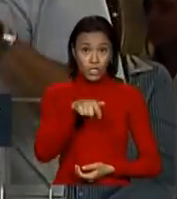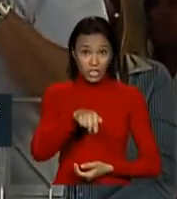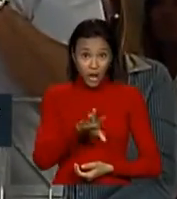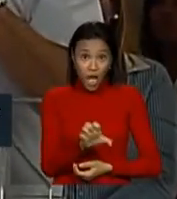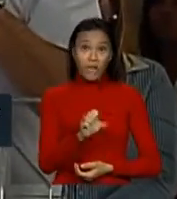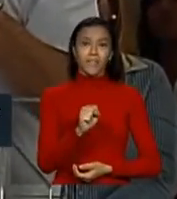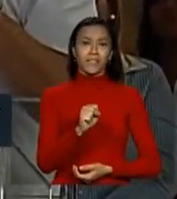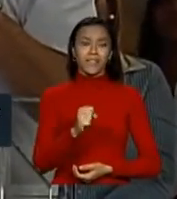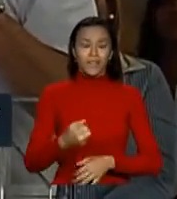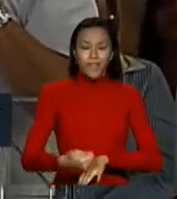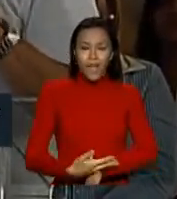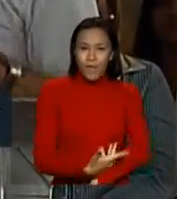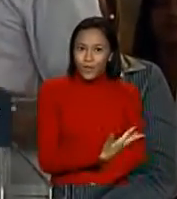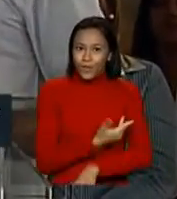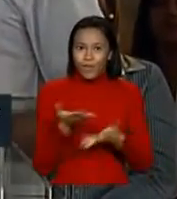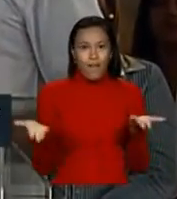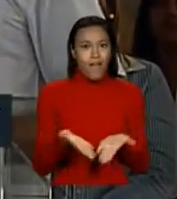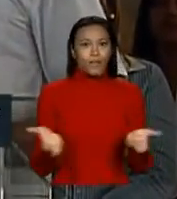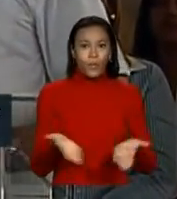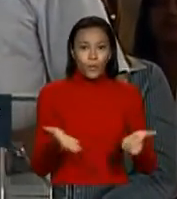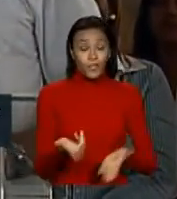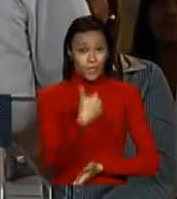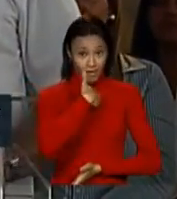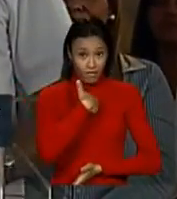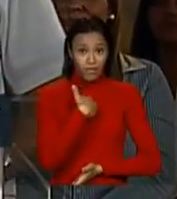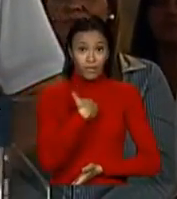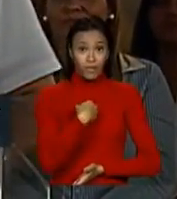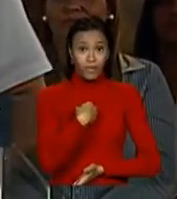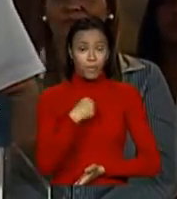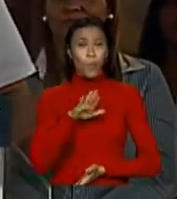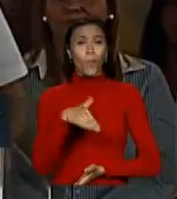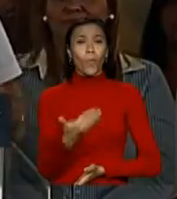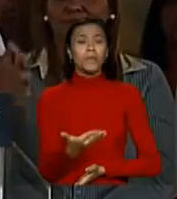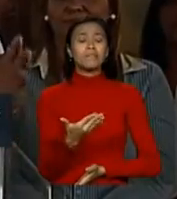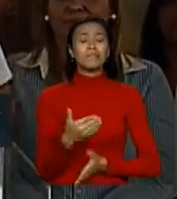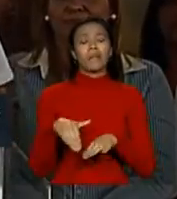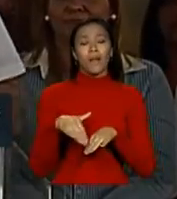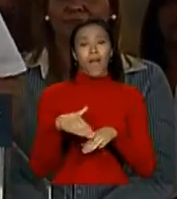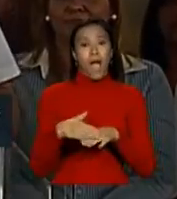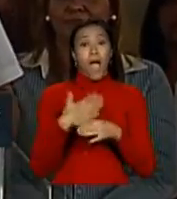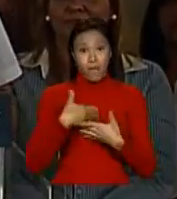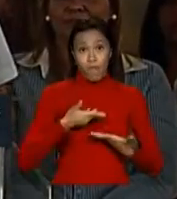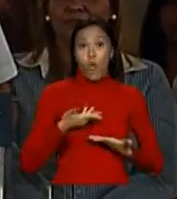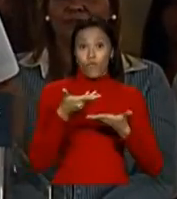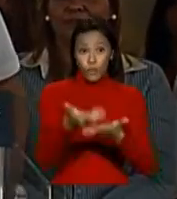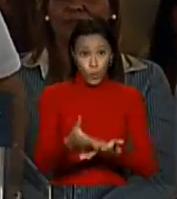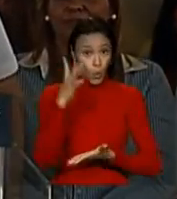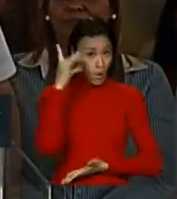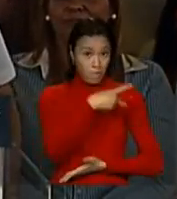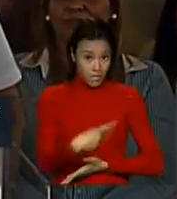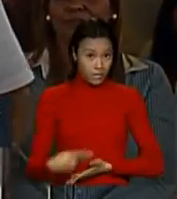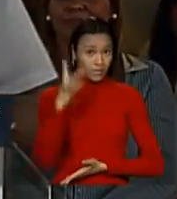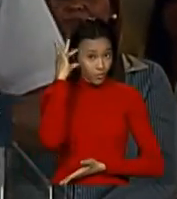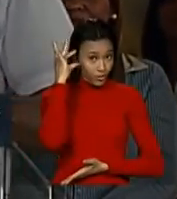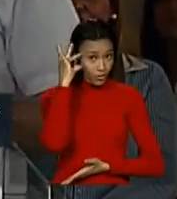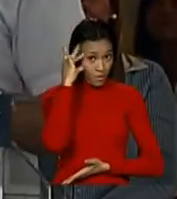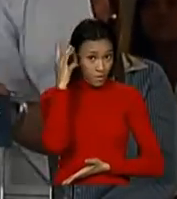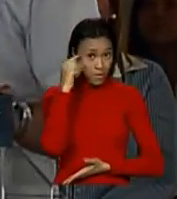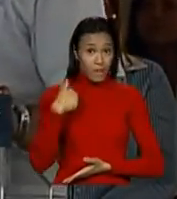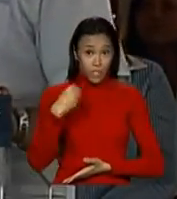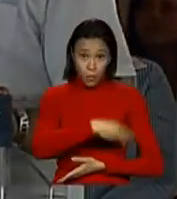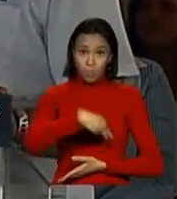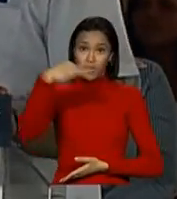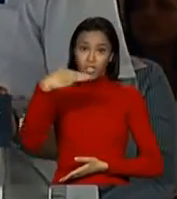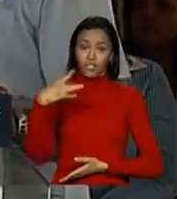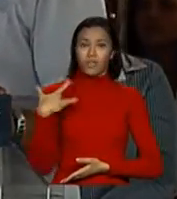emocionado mesmo no dia de hoje eu quando a presidenta Dilma me convidou para ser ministro da saúde depois